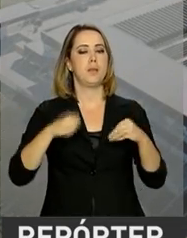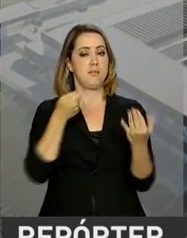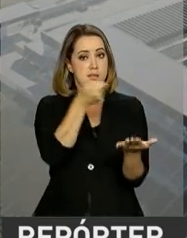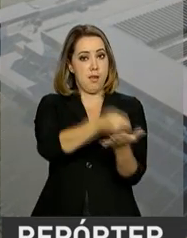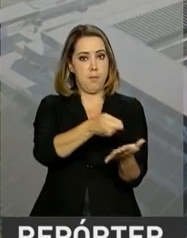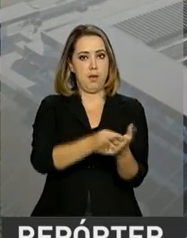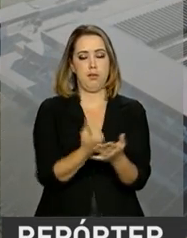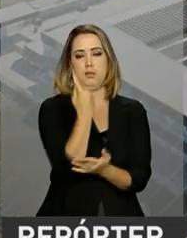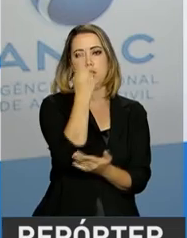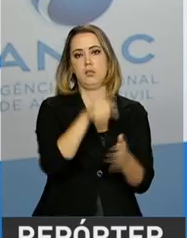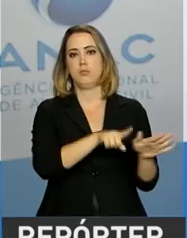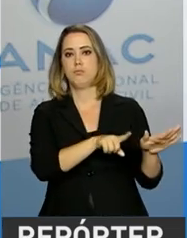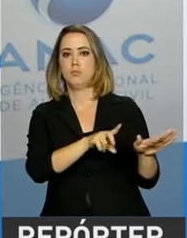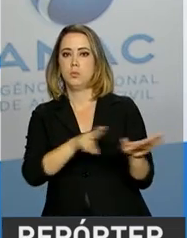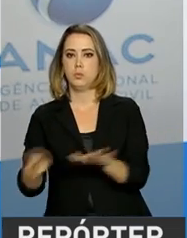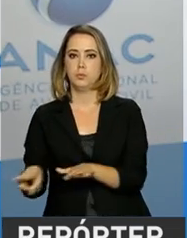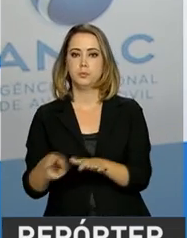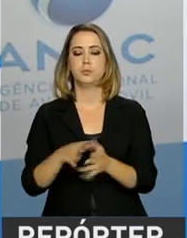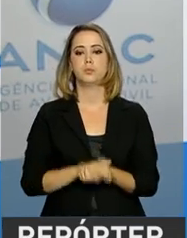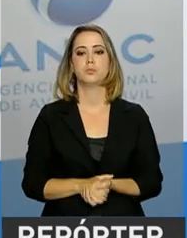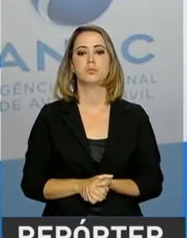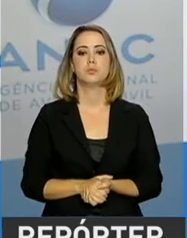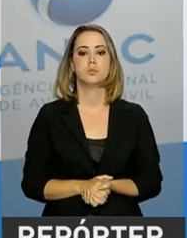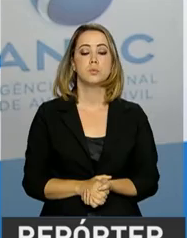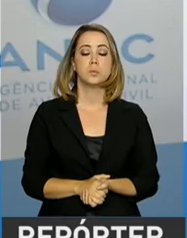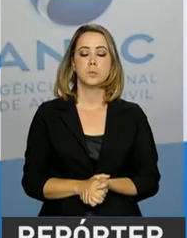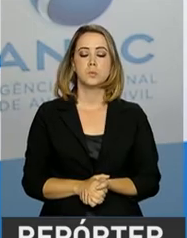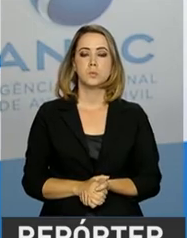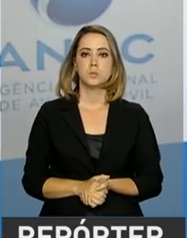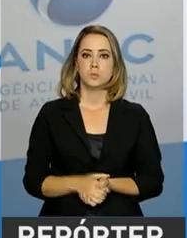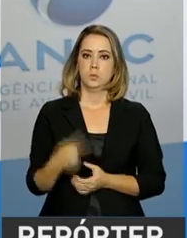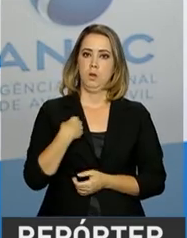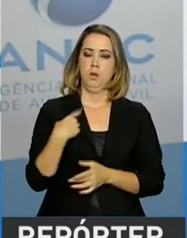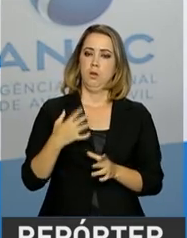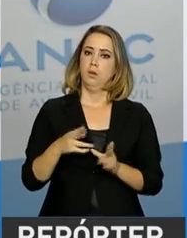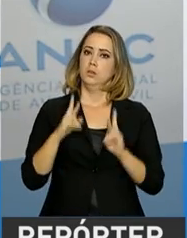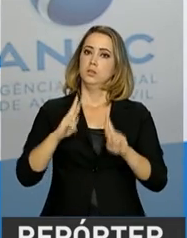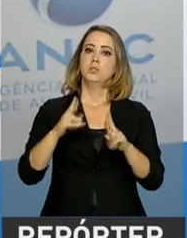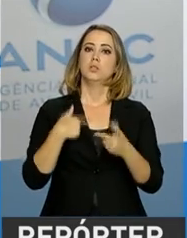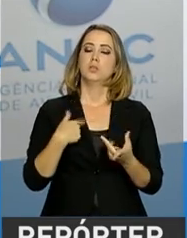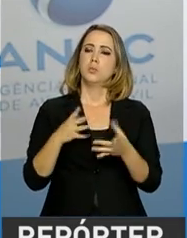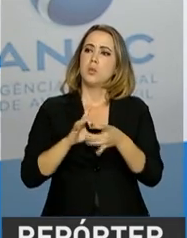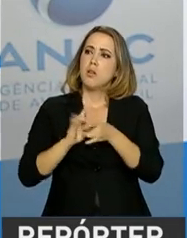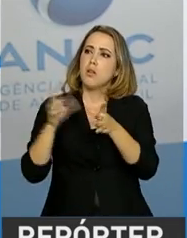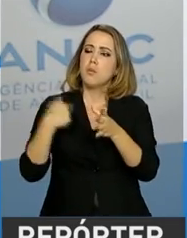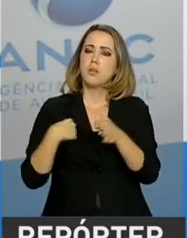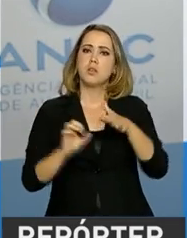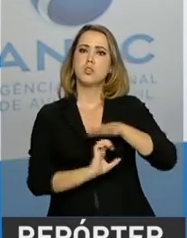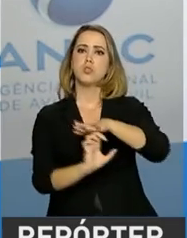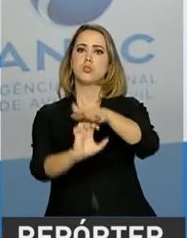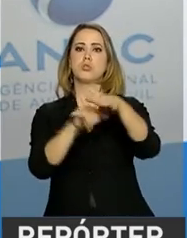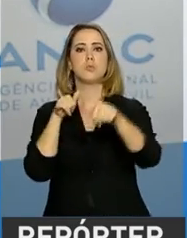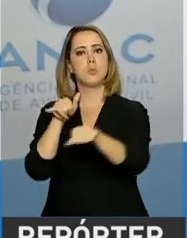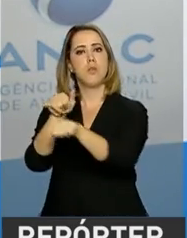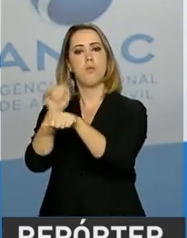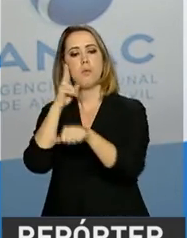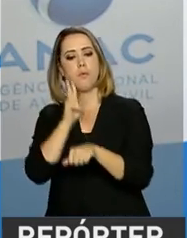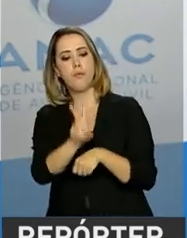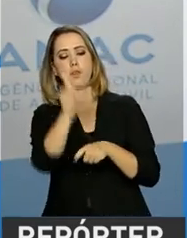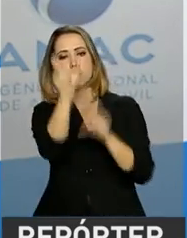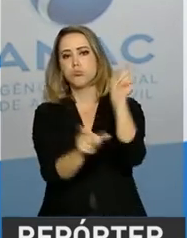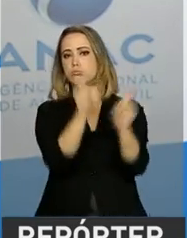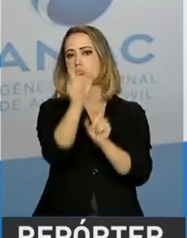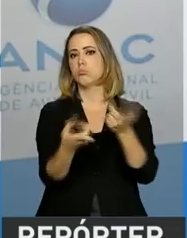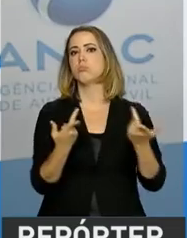paga em uma semana o que a gente espera com essa lhe maior liberdade para as empresas aéreas que as empresas vejam os clientes que elas